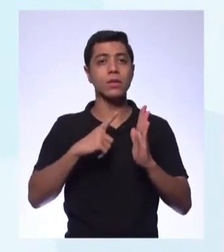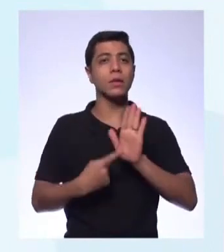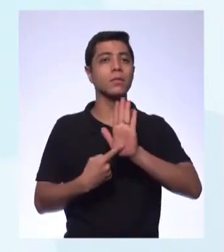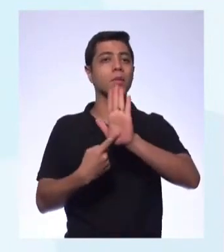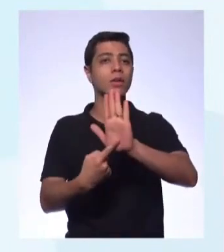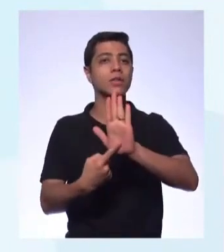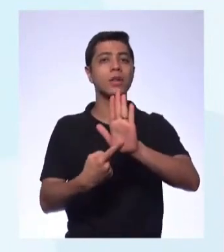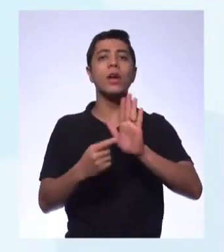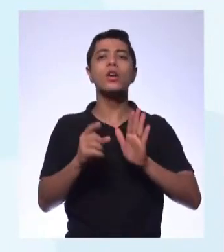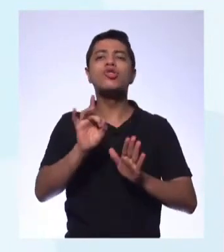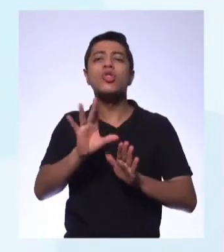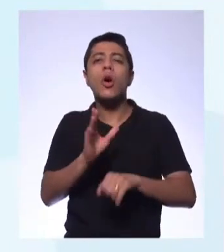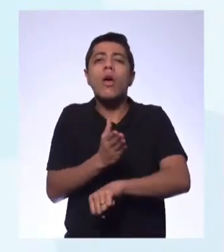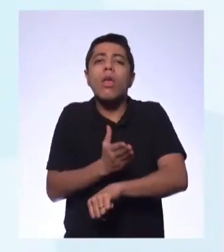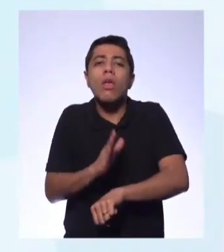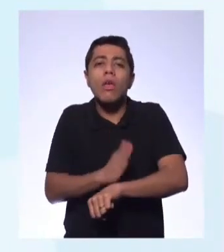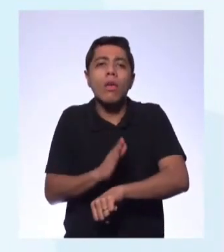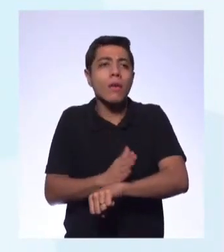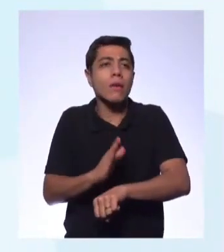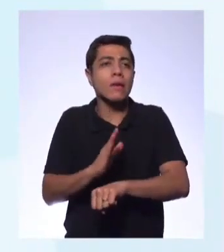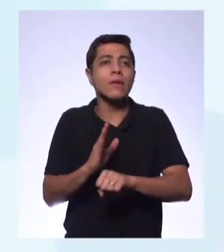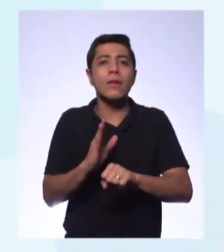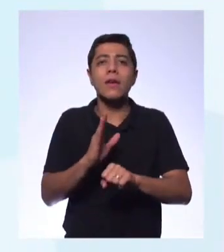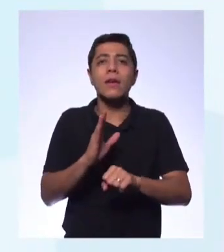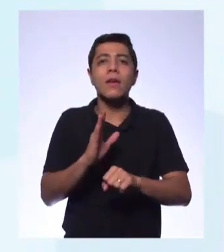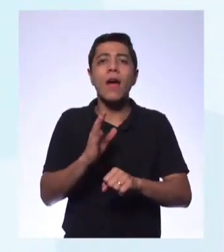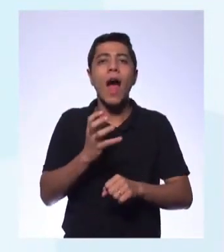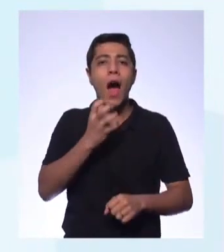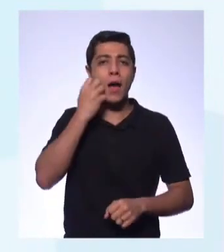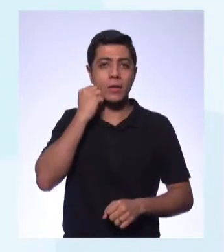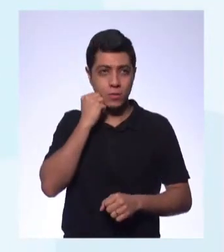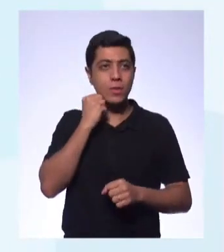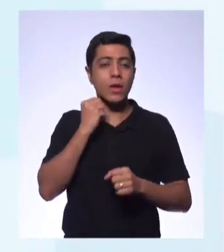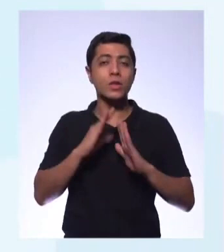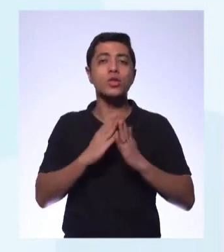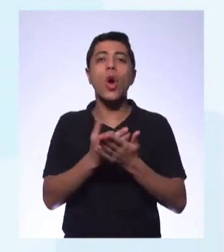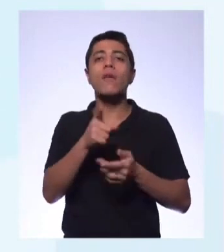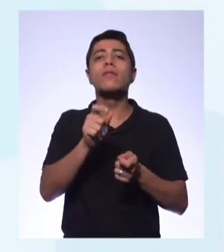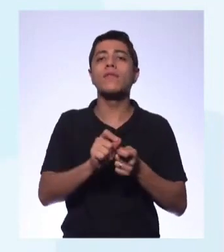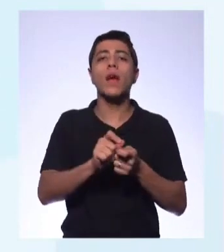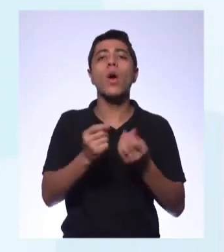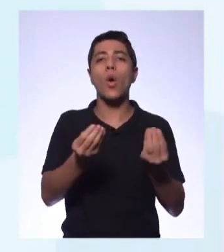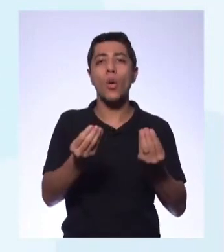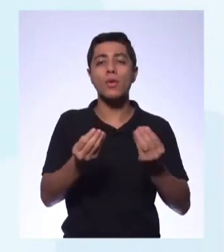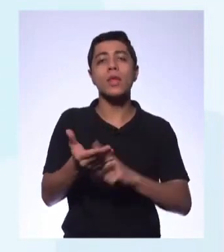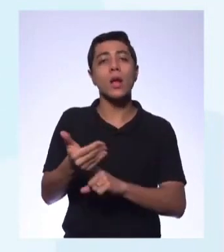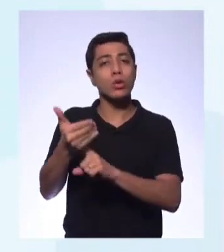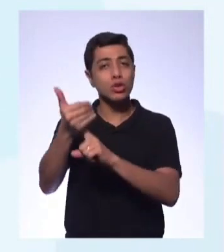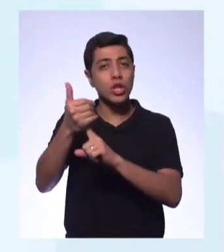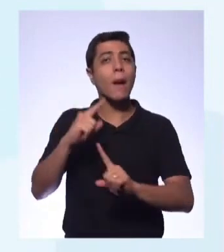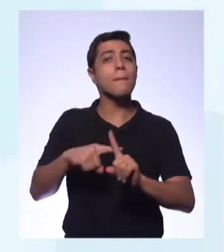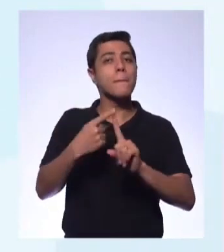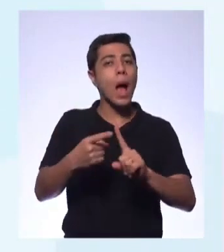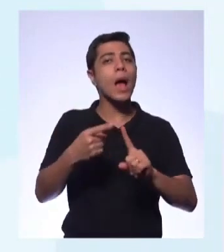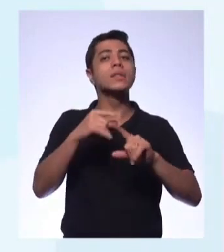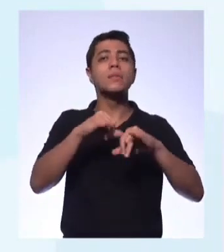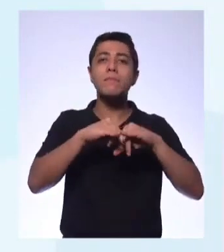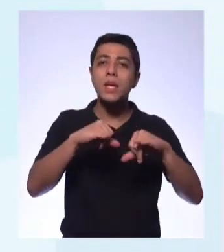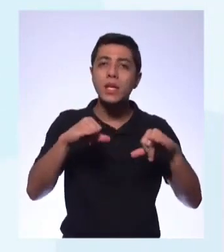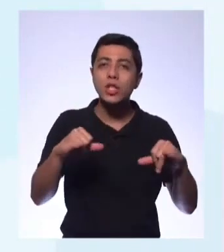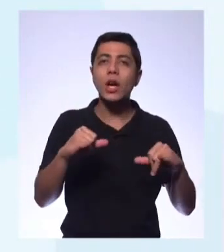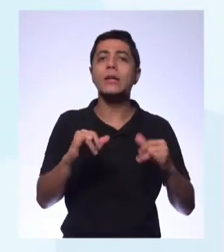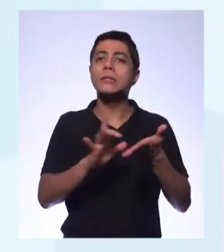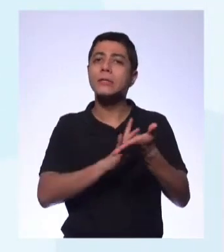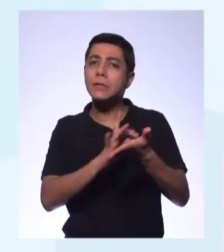essa produção e essa execução de um projeto artístico musical na escola, utilizando tecnologia e mídias digitais. E vocês